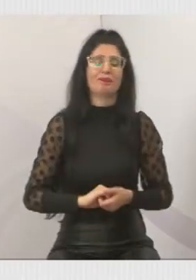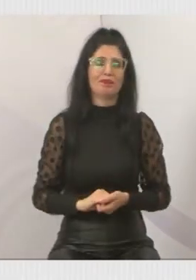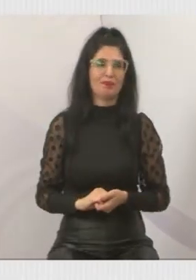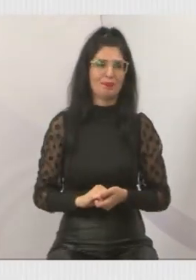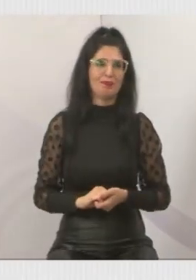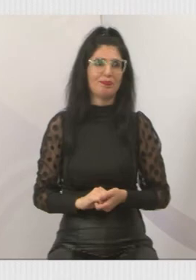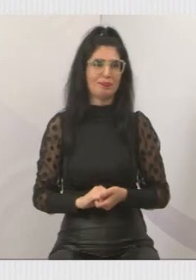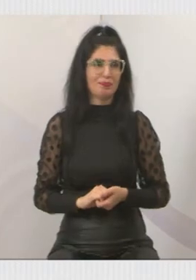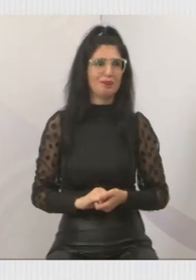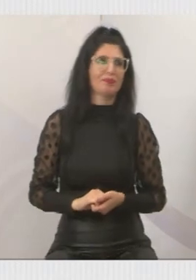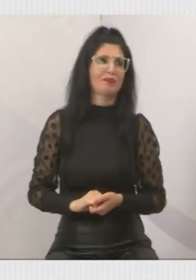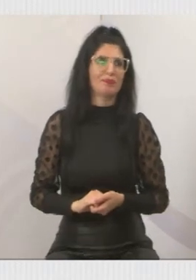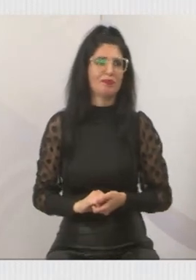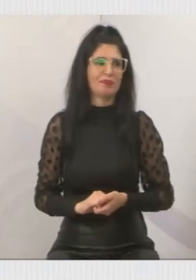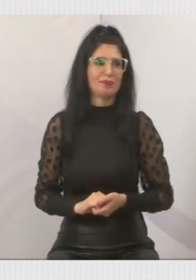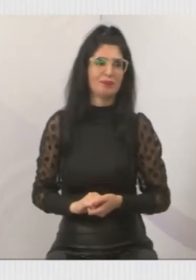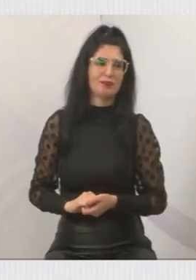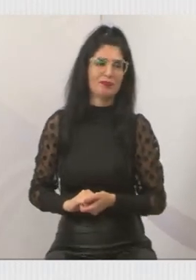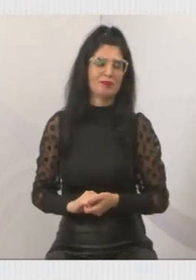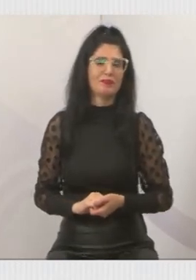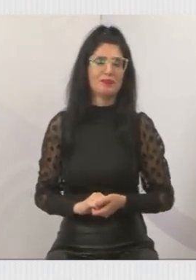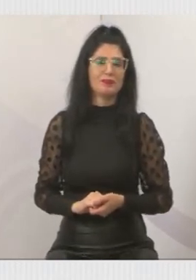o exemplo arrasta.